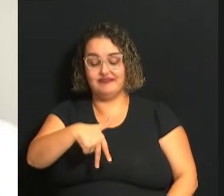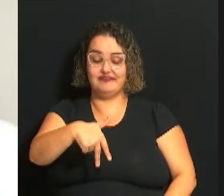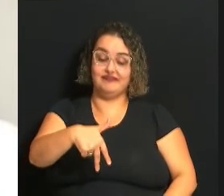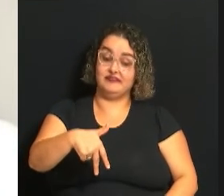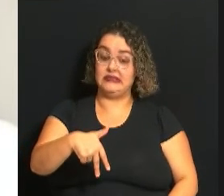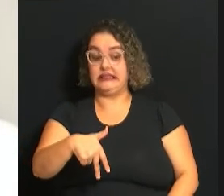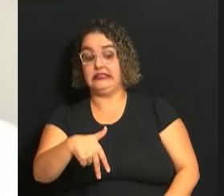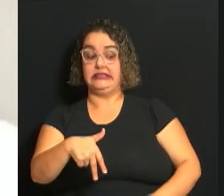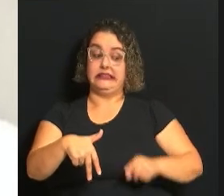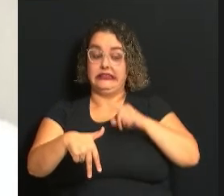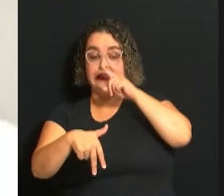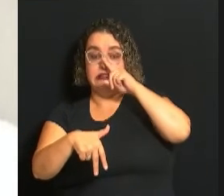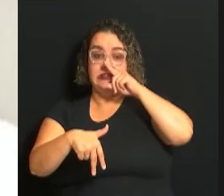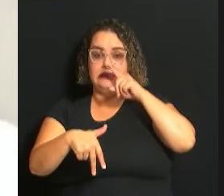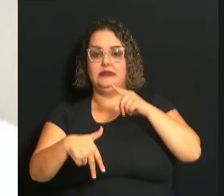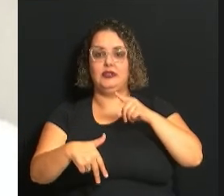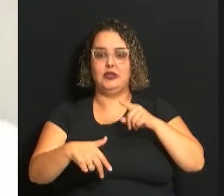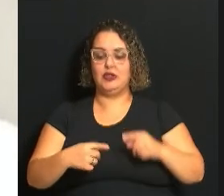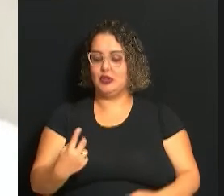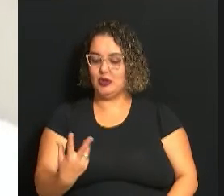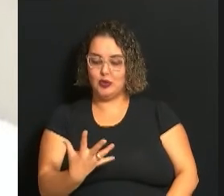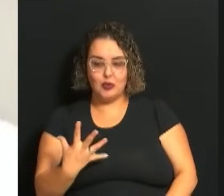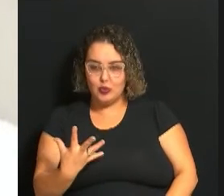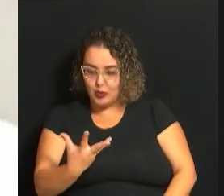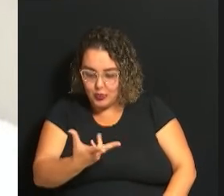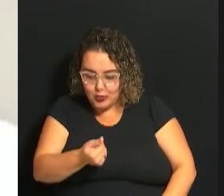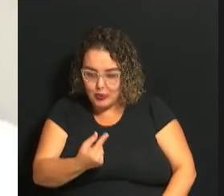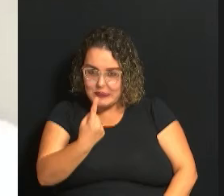ressabiada. Então, eu acho que depois do câncer,